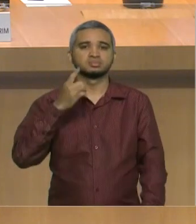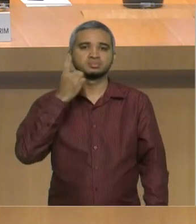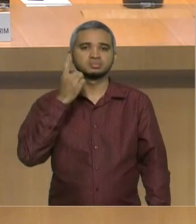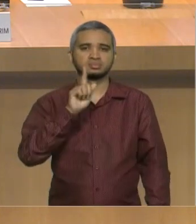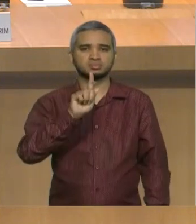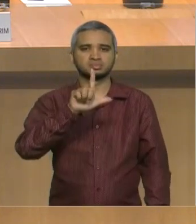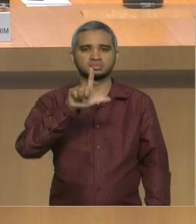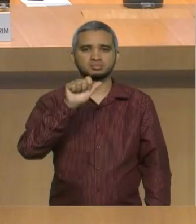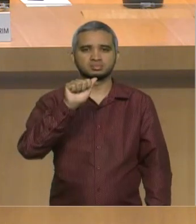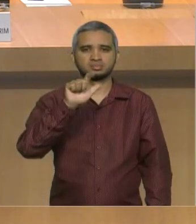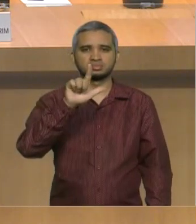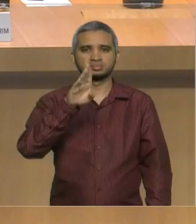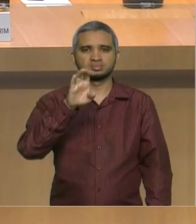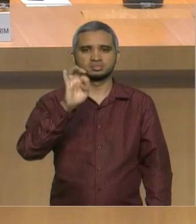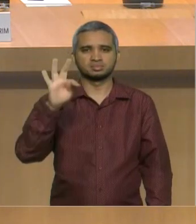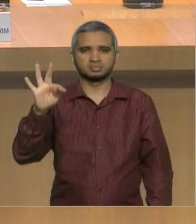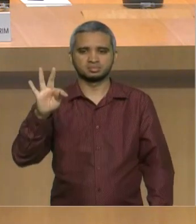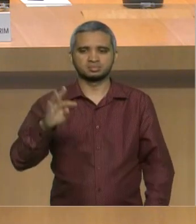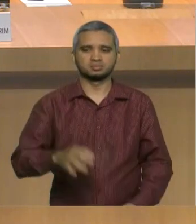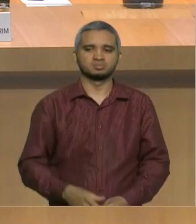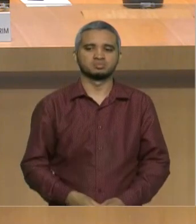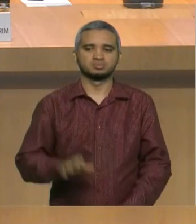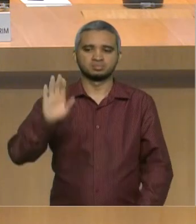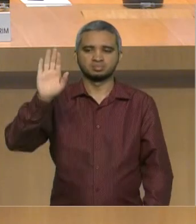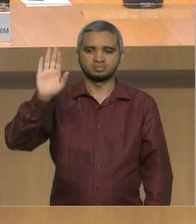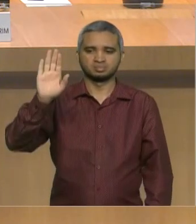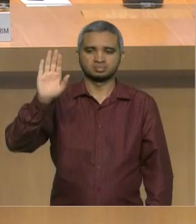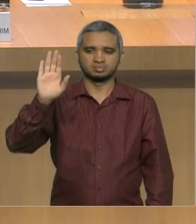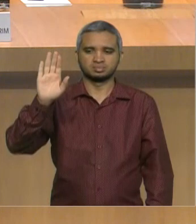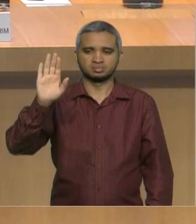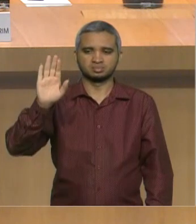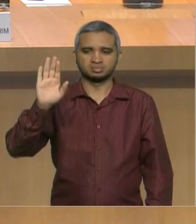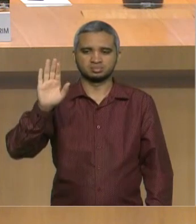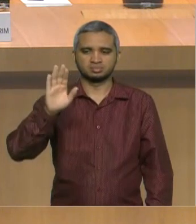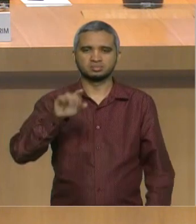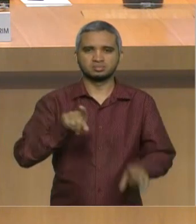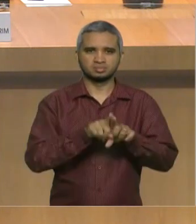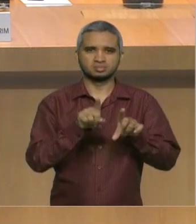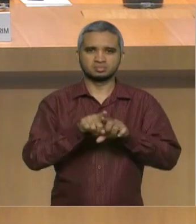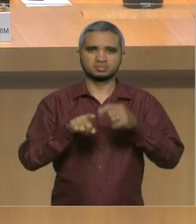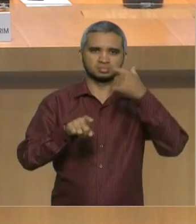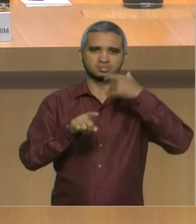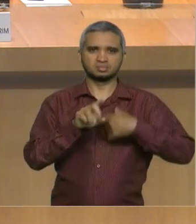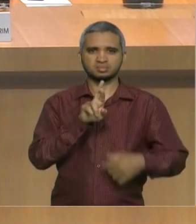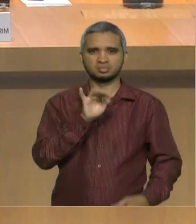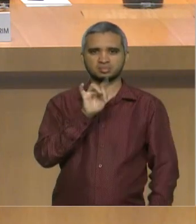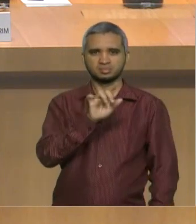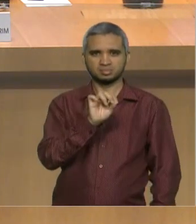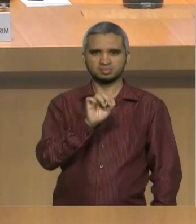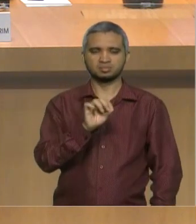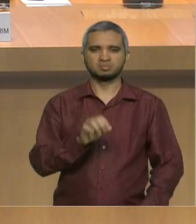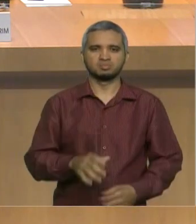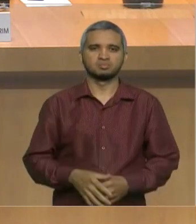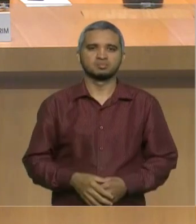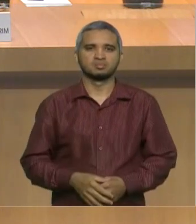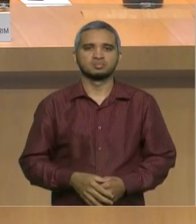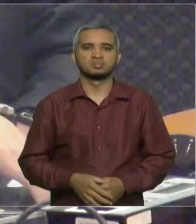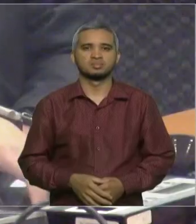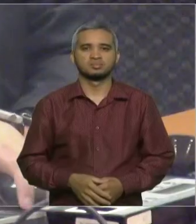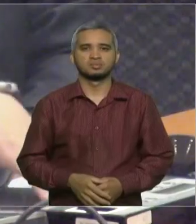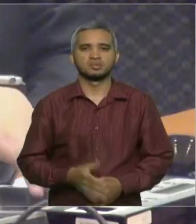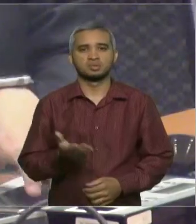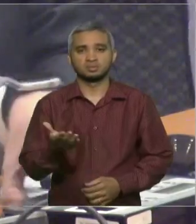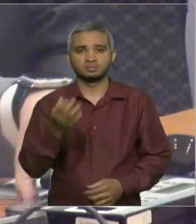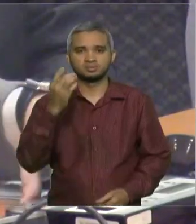também, deputado Rigo Teles, senhor presidente. Após o deputado Glaubio. Obrigado, deputado Rigo. Deputado Andréia,